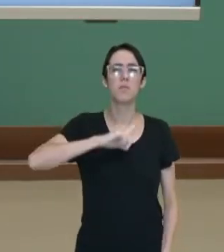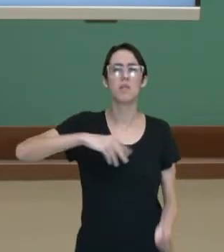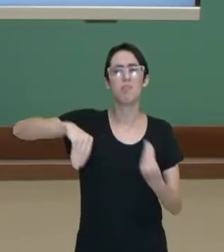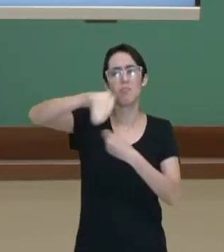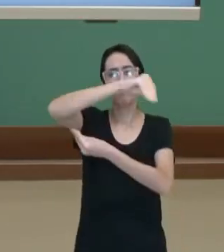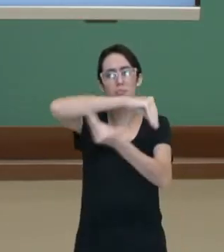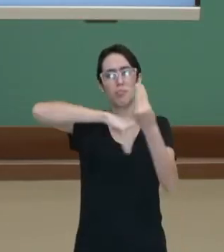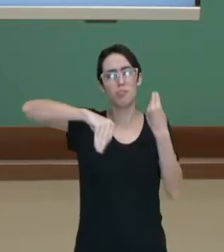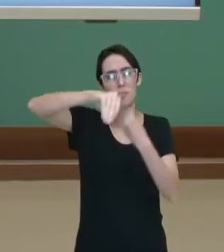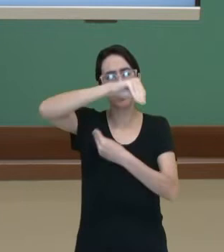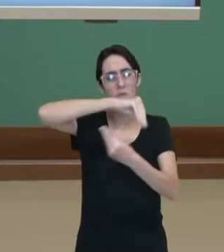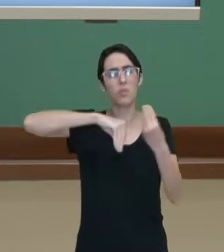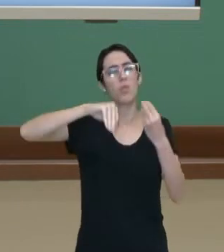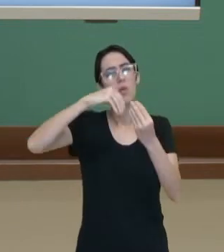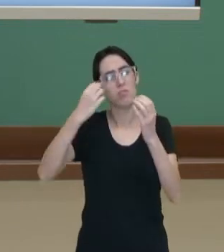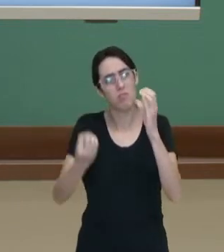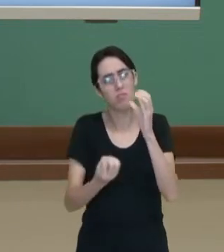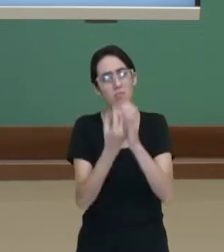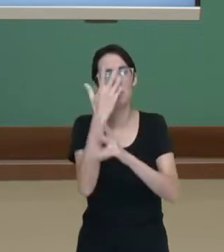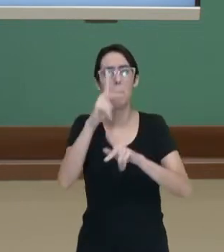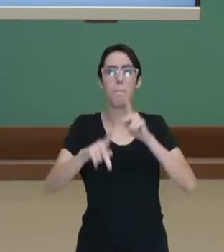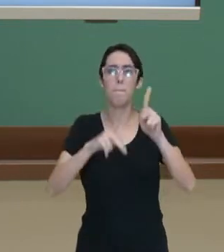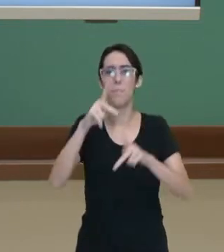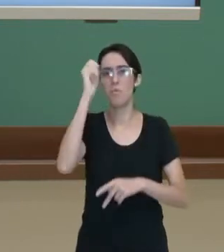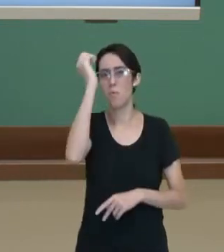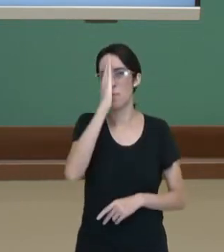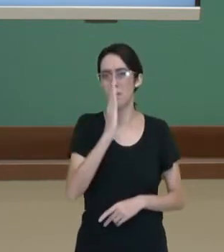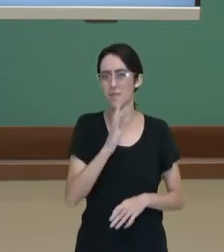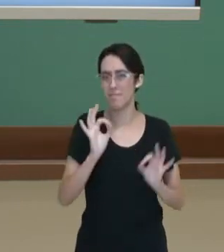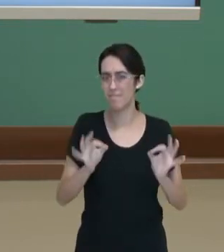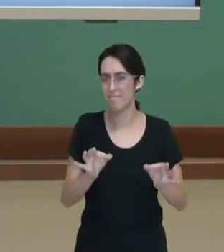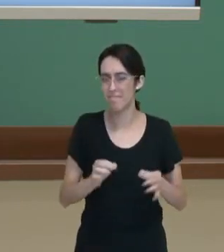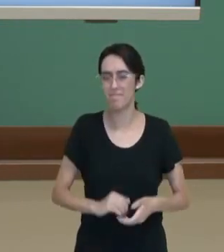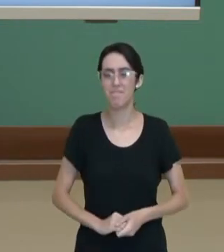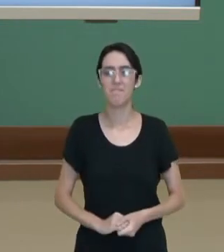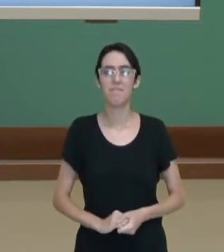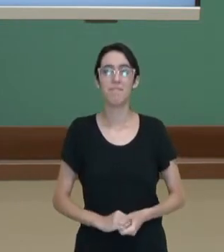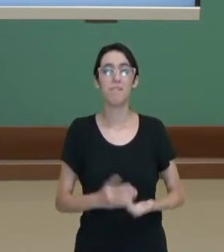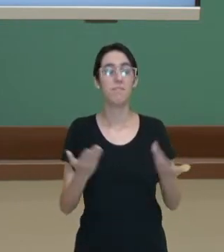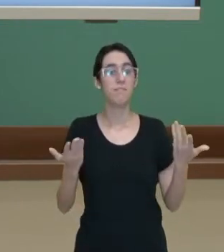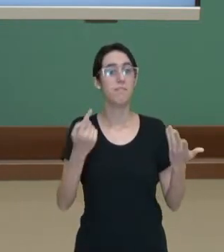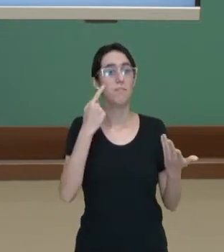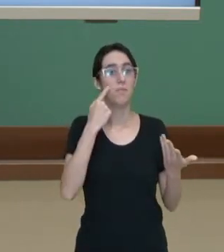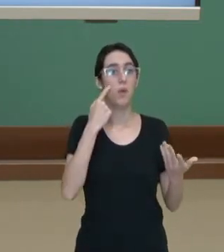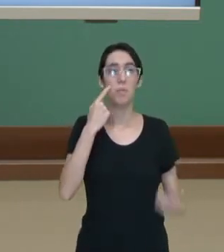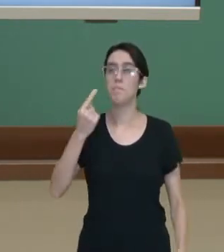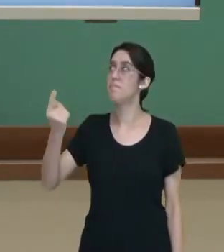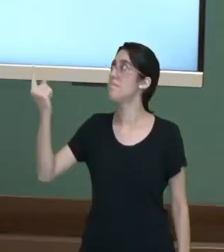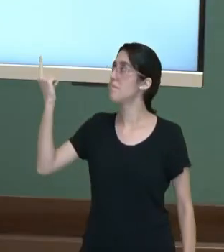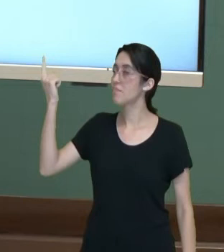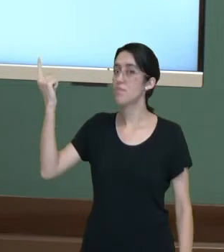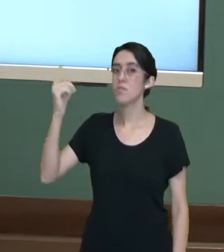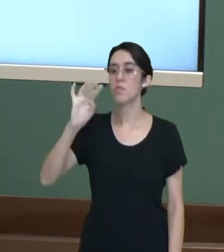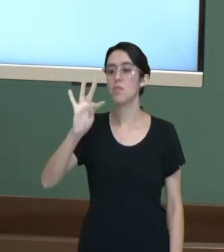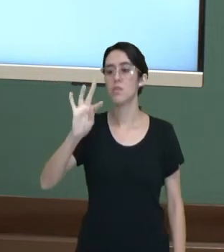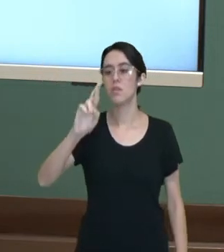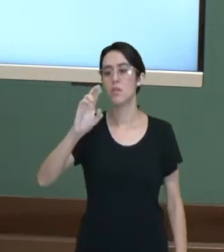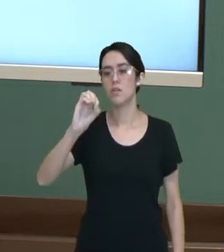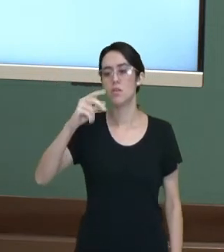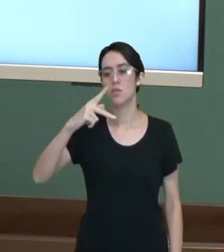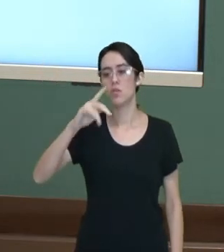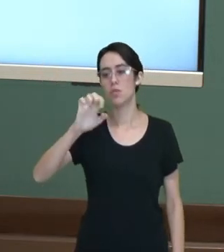que aconteceu dando origem ao povo brasileiro, né? E olha aqui, pessoal, os tropeiros passam e